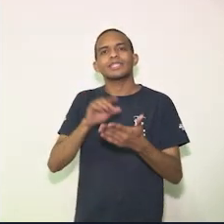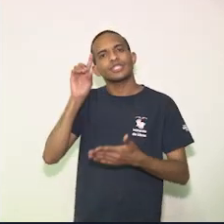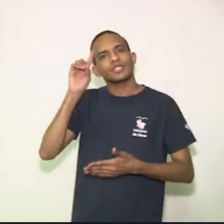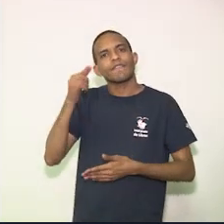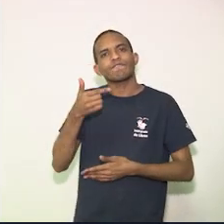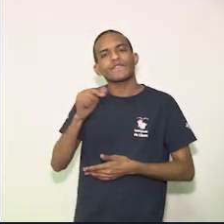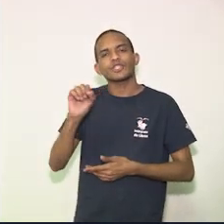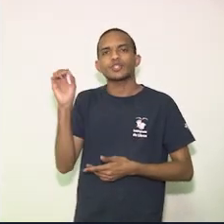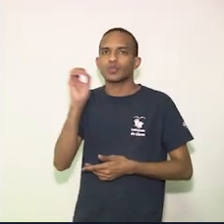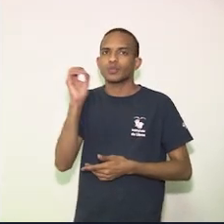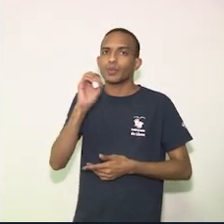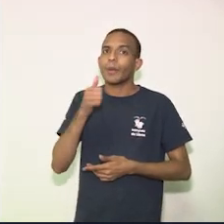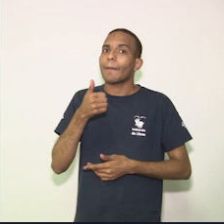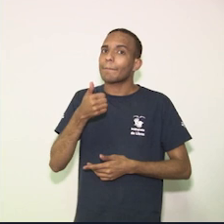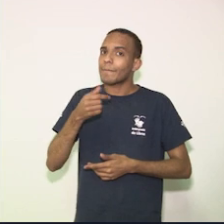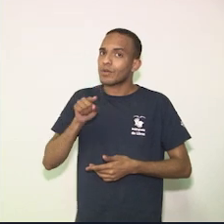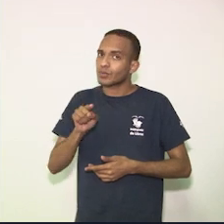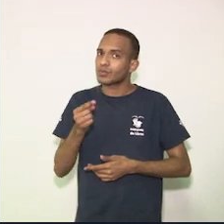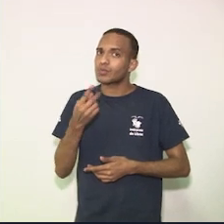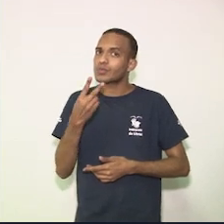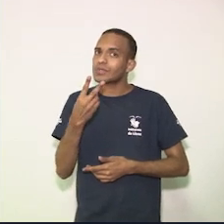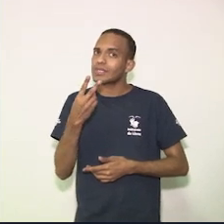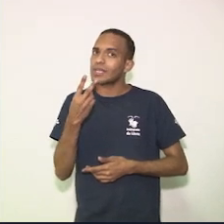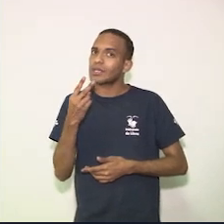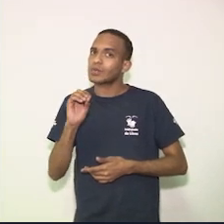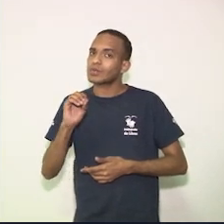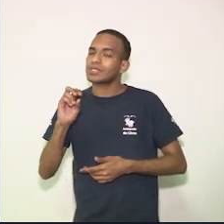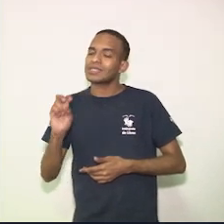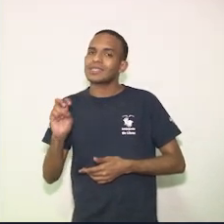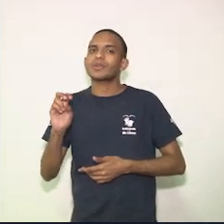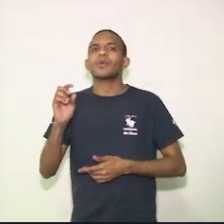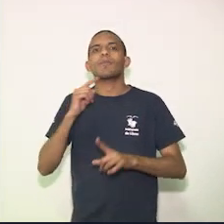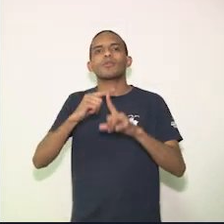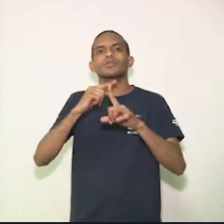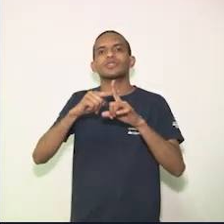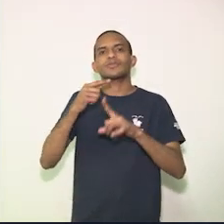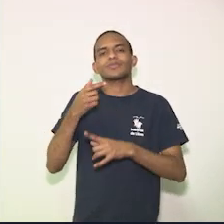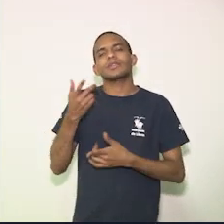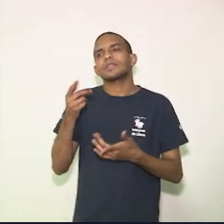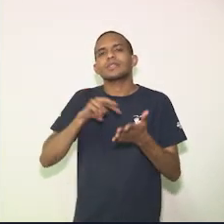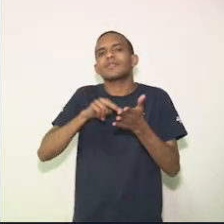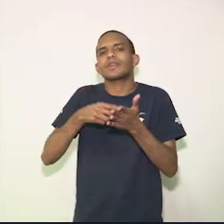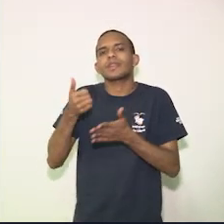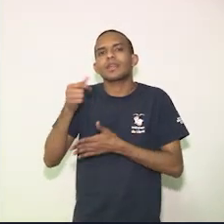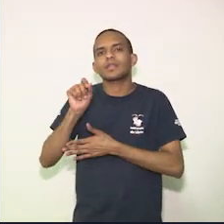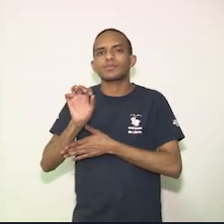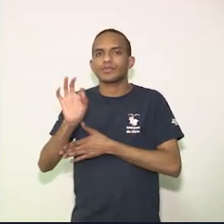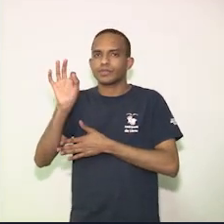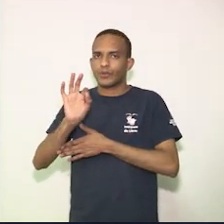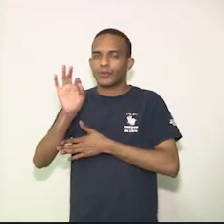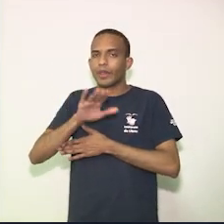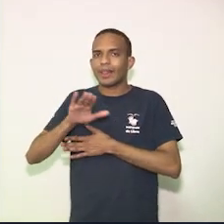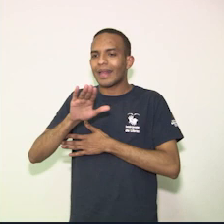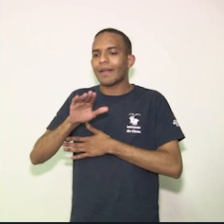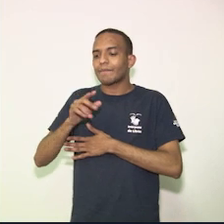Sendo 1.205 positivos, 10%. Desse universo